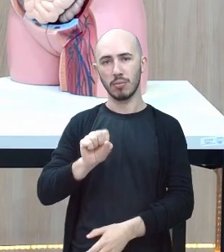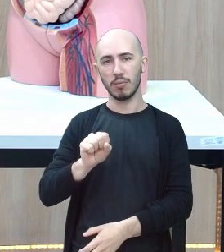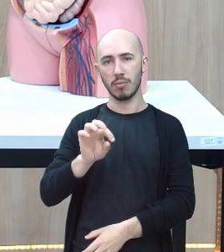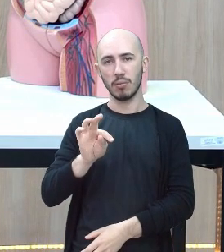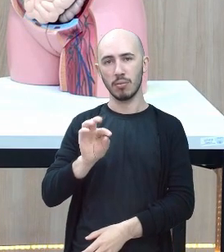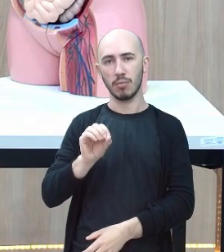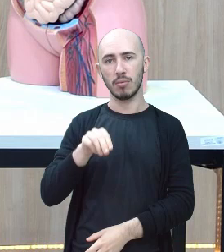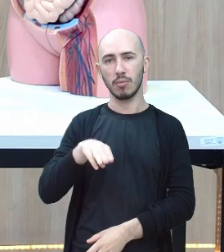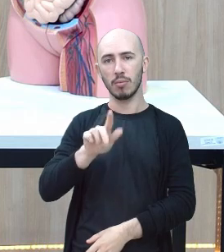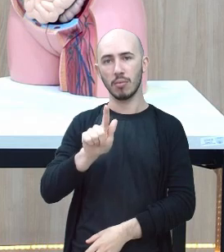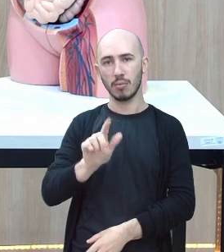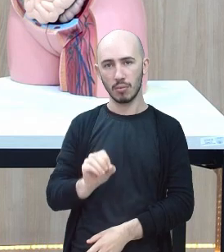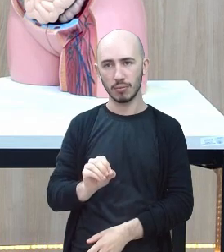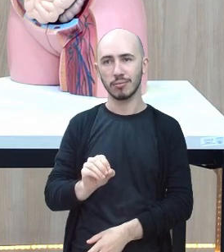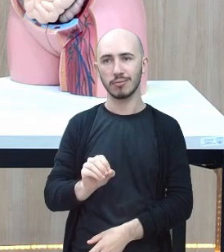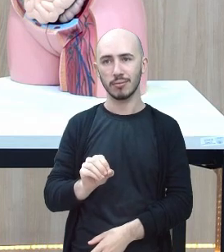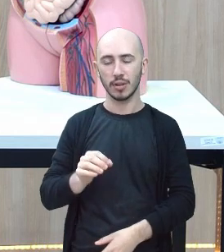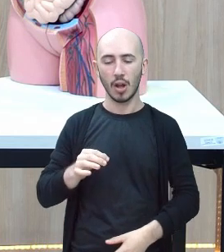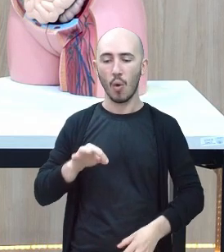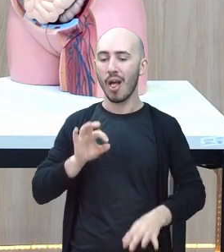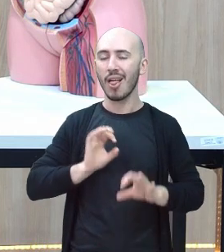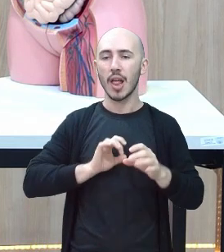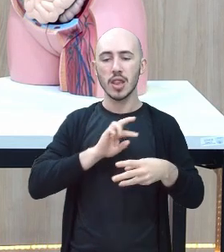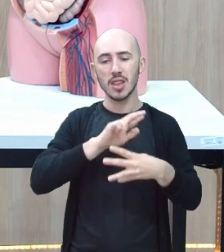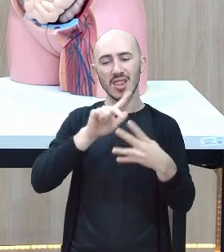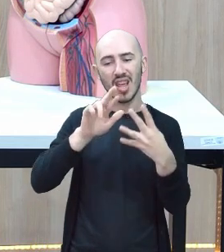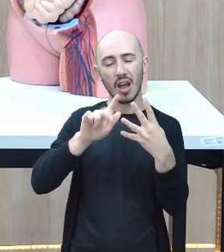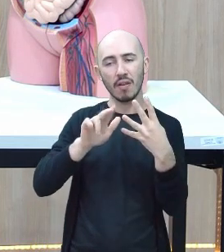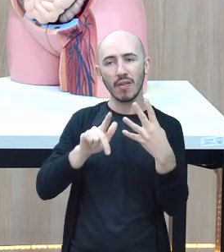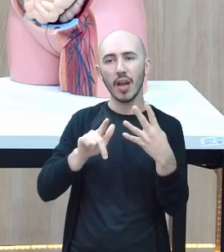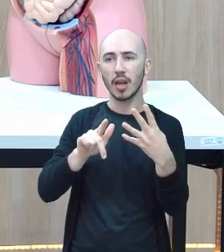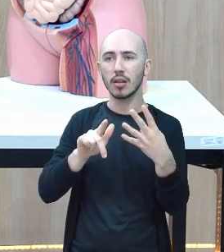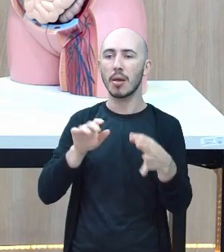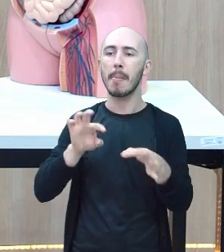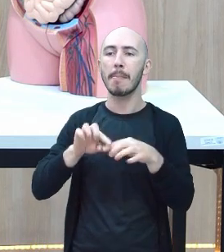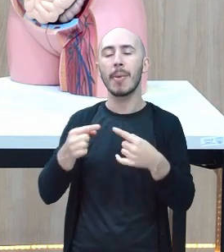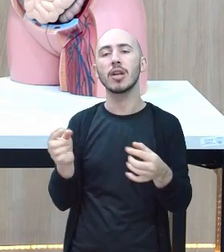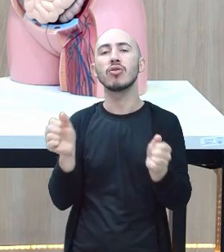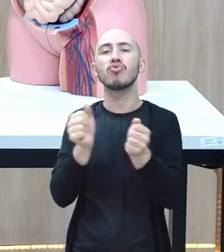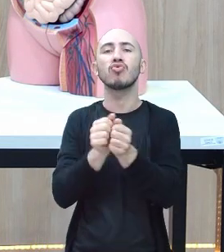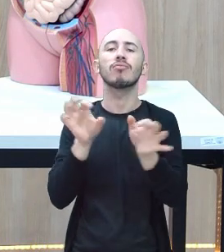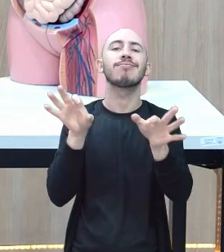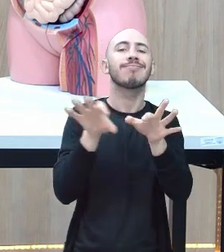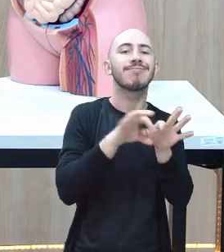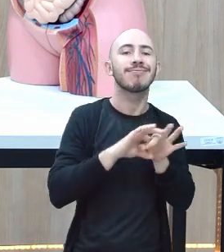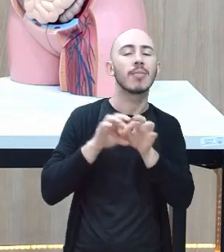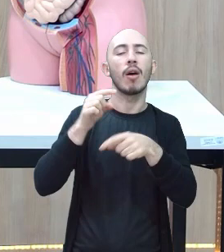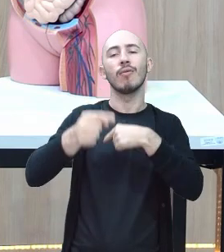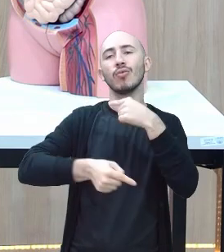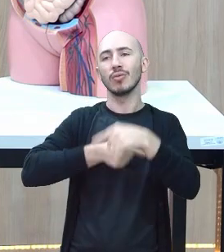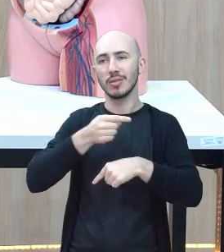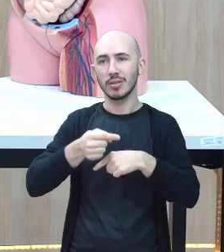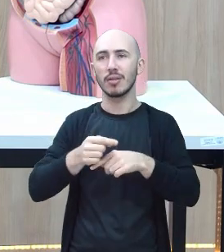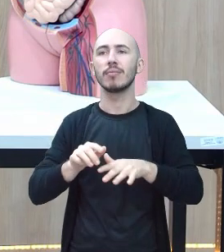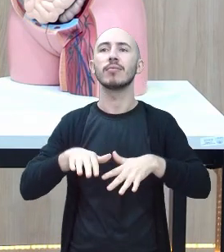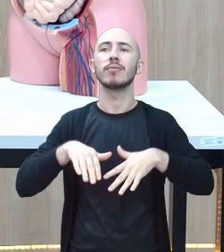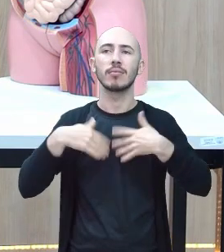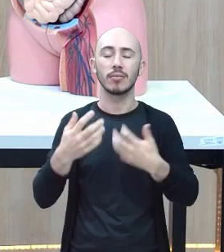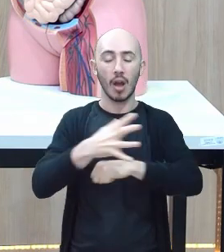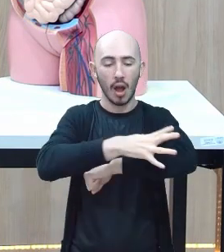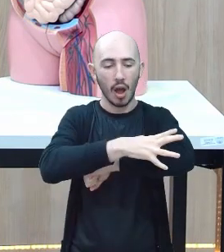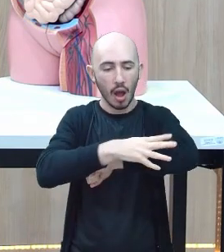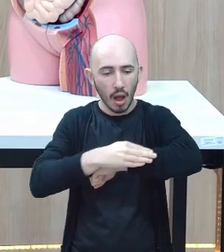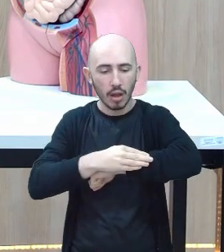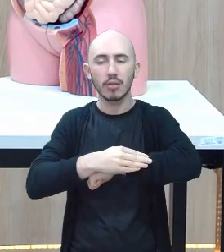em órgãos diferentes, de diferentes sistemas, mas que juntos eles realizam a função. Então, o tecido muscular, ele